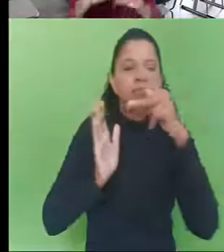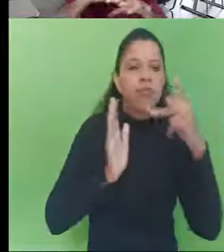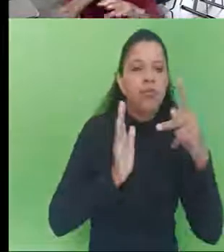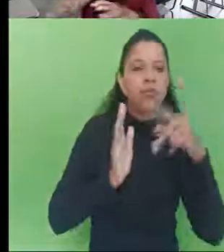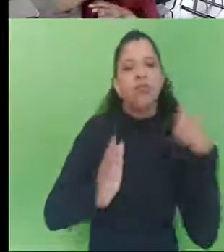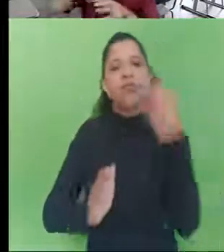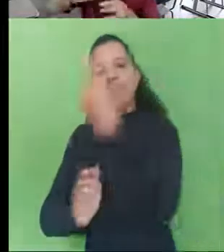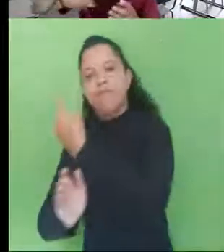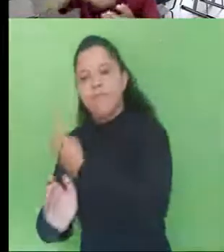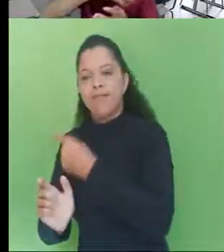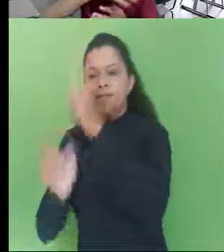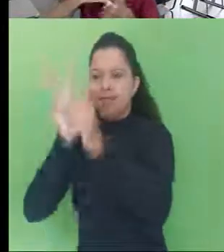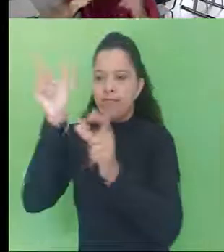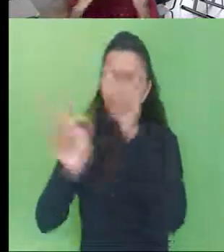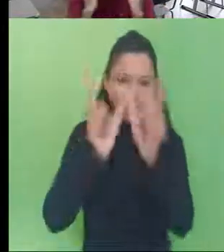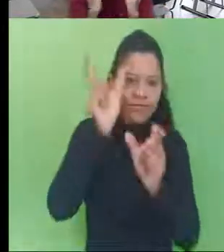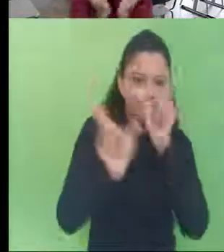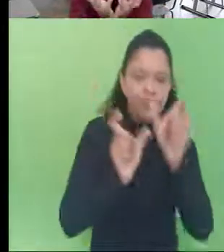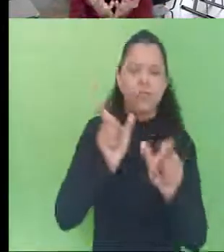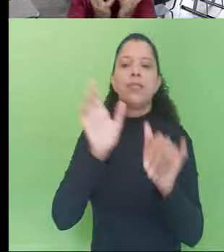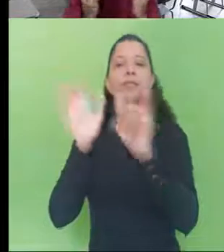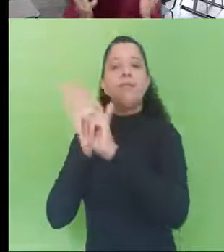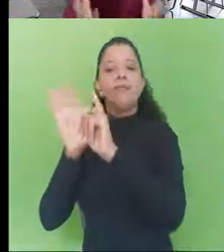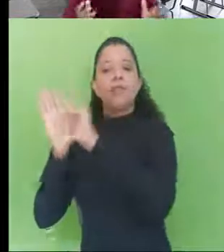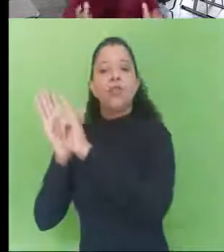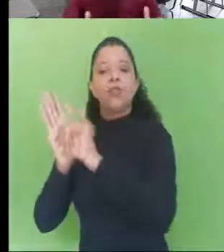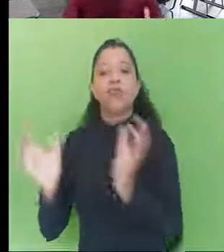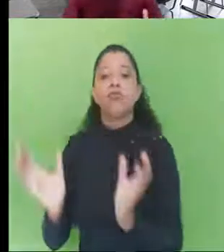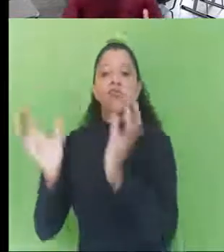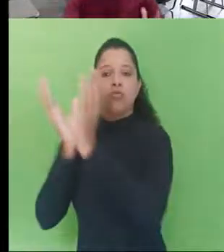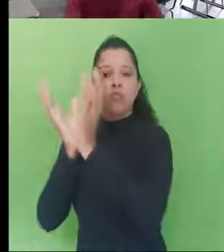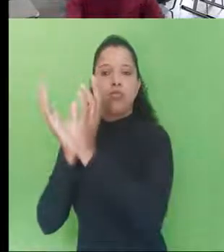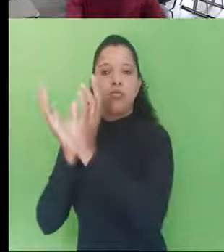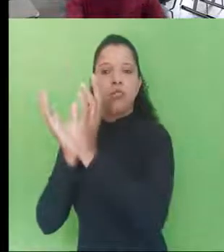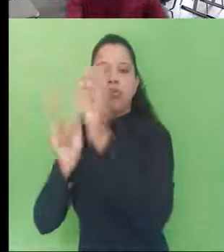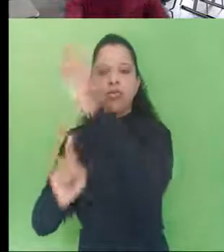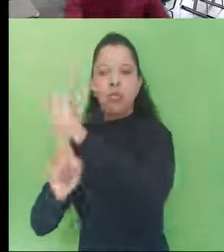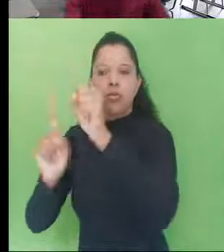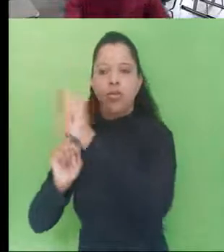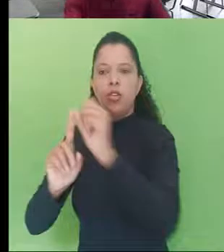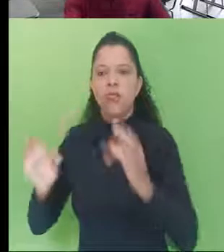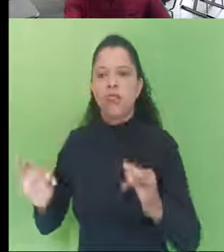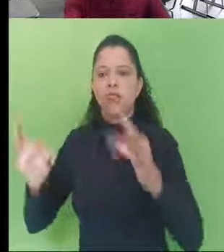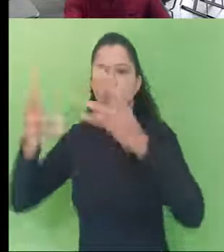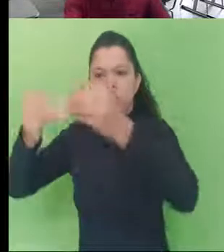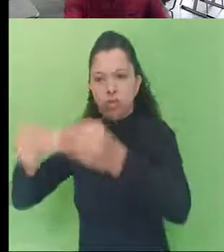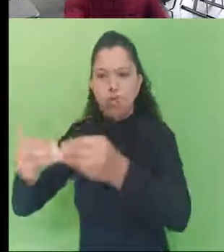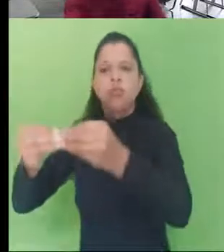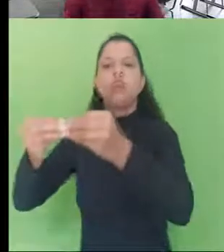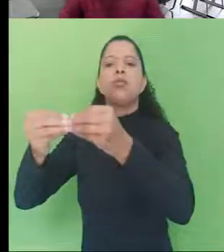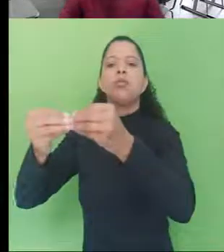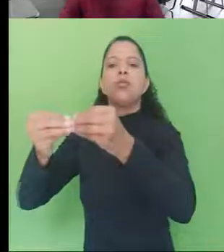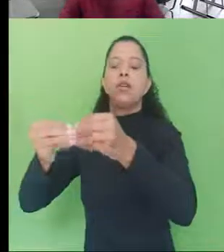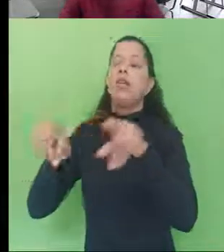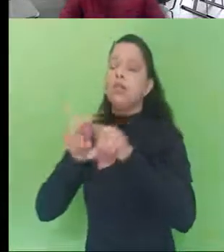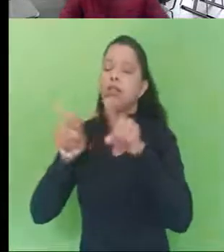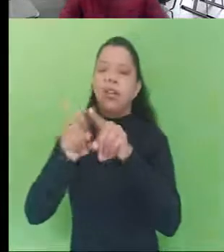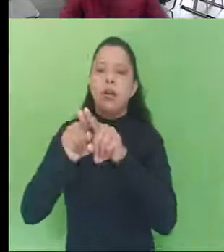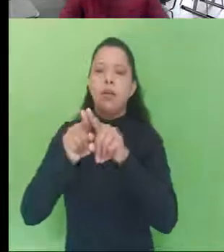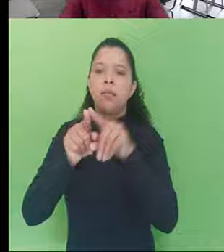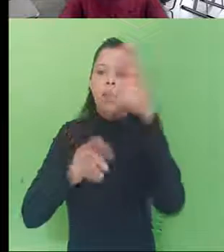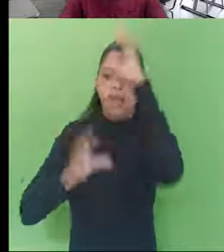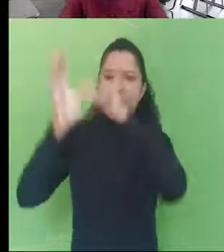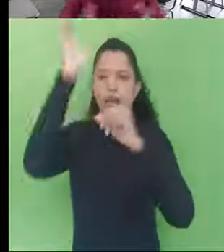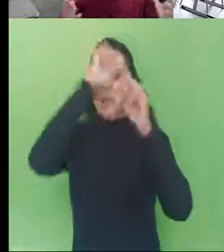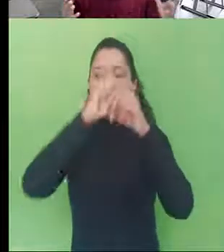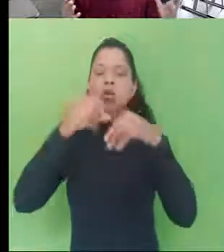da nossa identidade, do grupo, da sociedade como um todo, beleza? E vamos aprender também para que